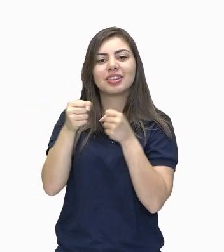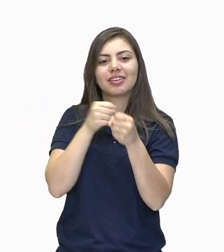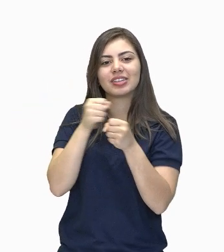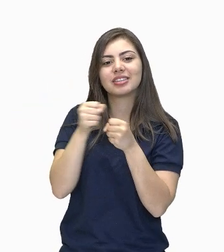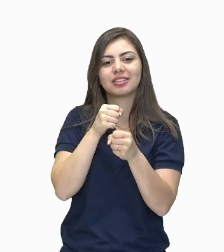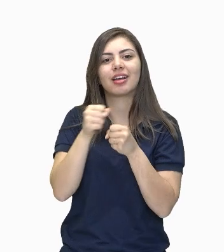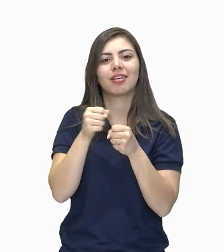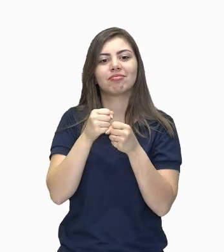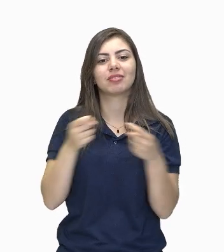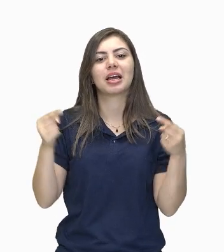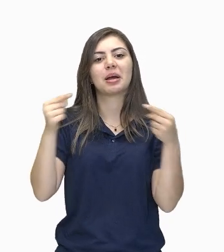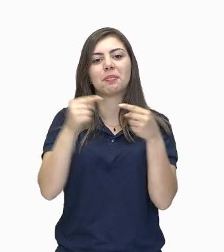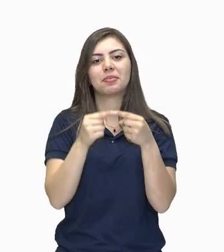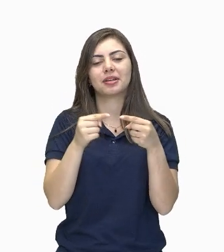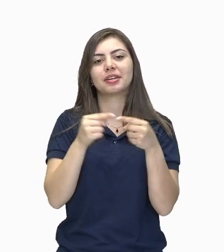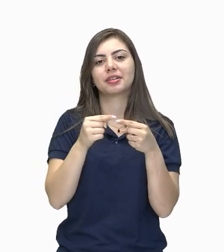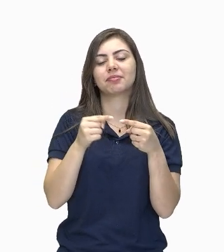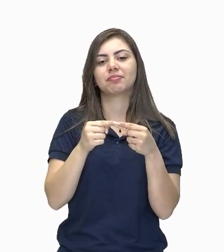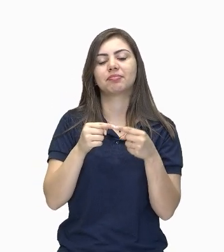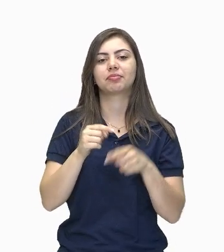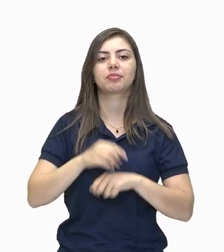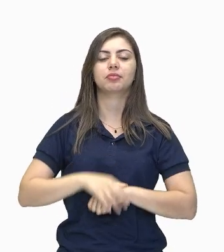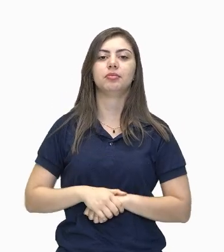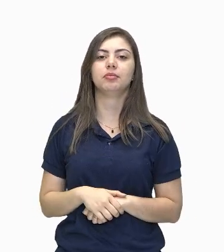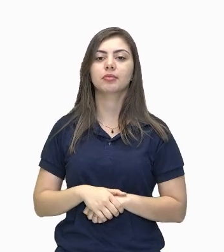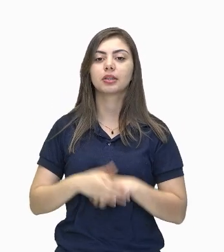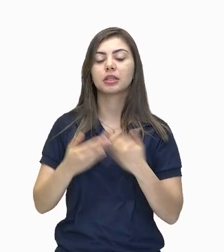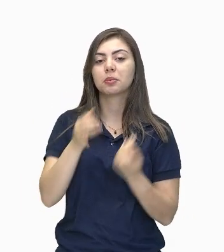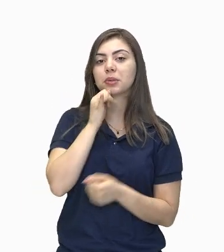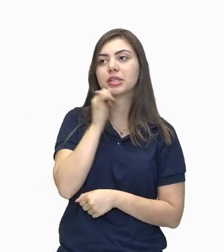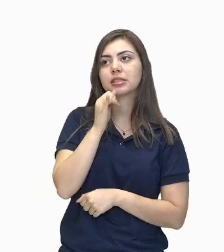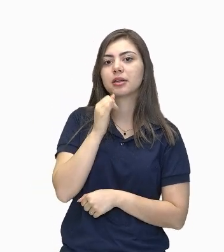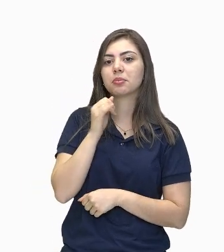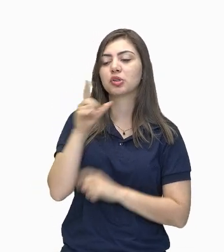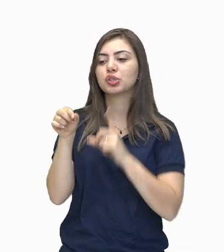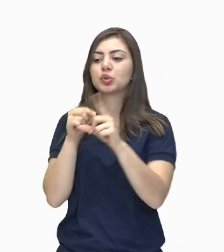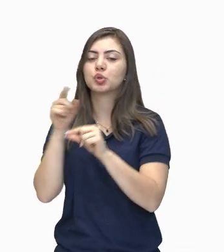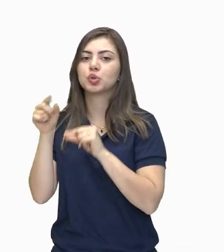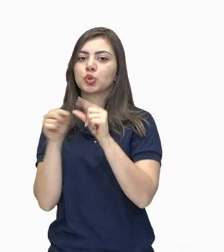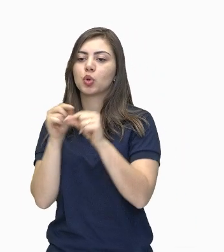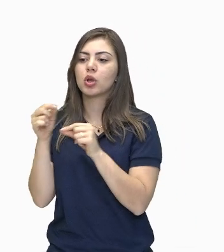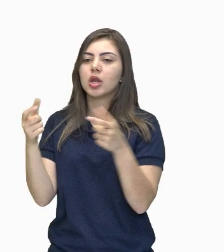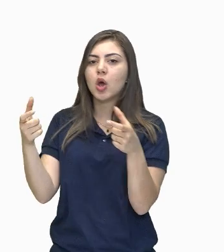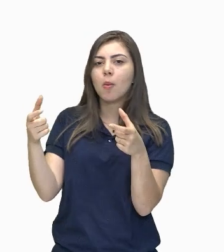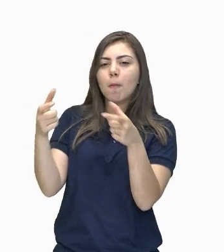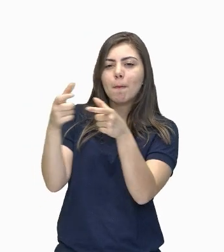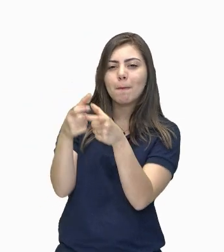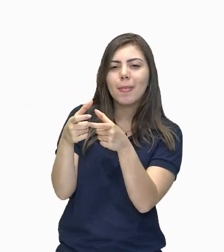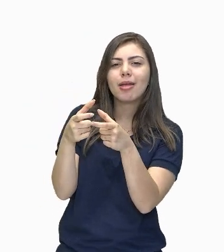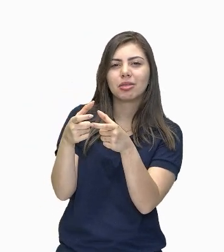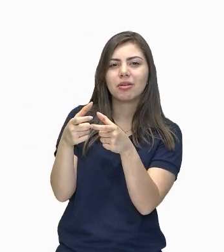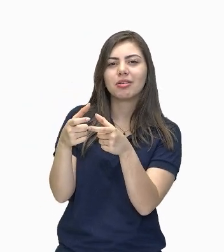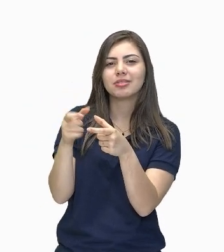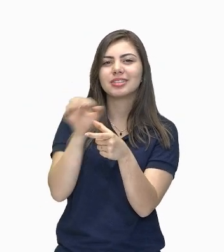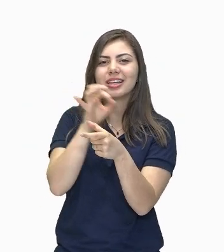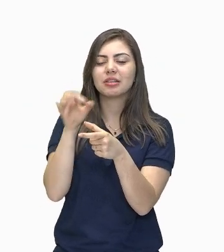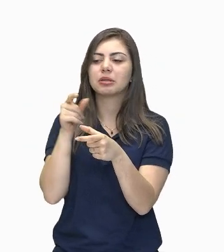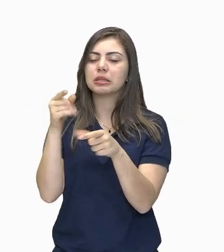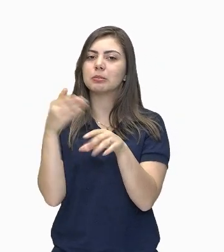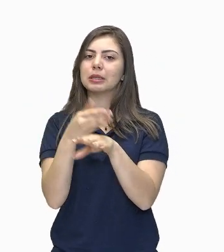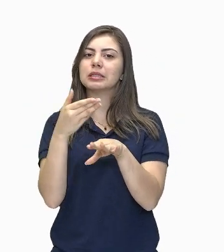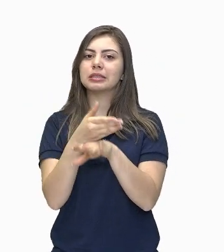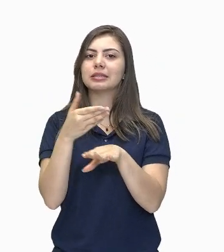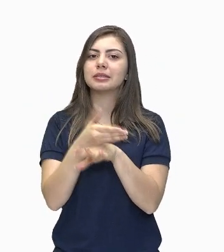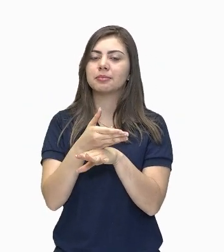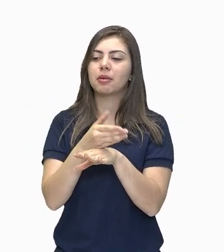clientes, né? Geralmente os mais assíduos, né, os que estão sempre voltando ali com a empresa, né? Então